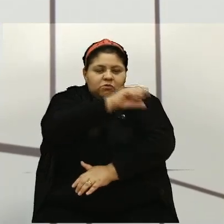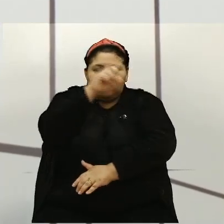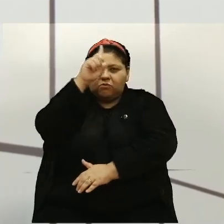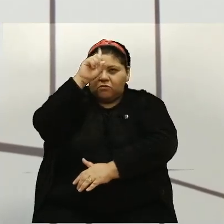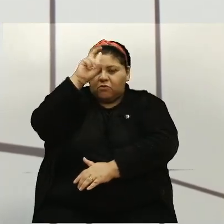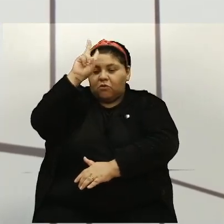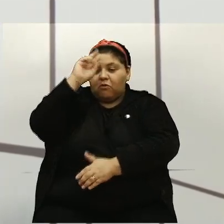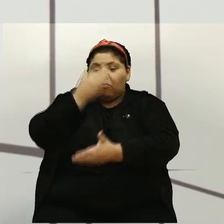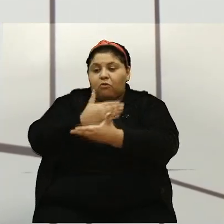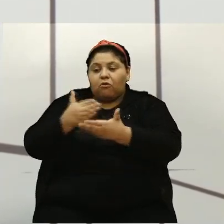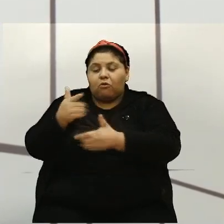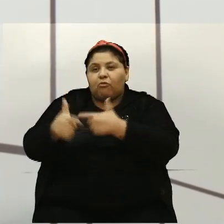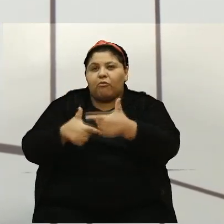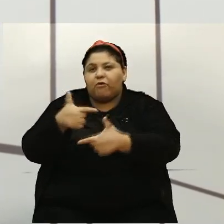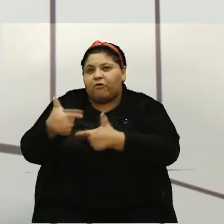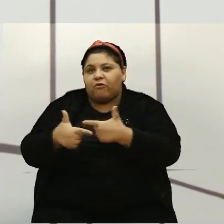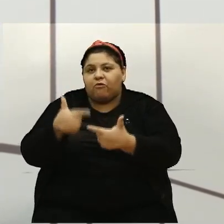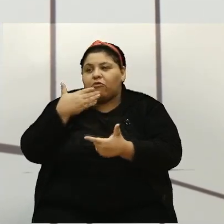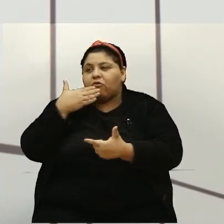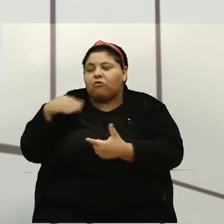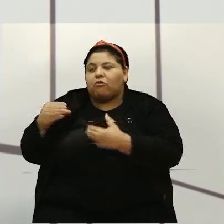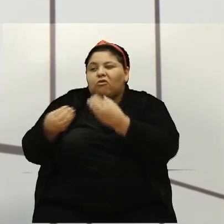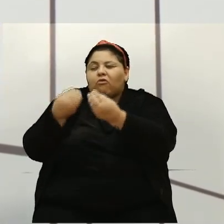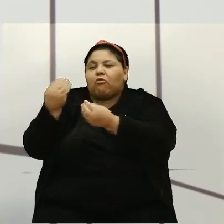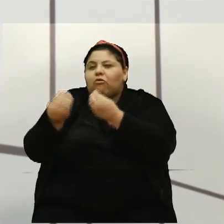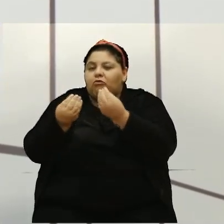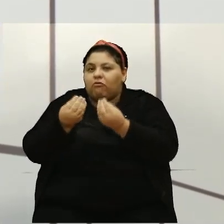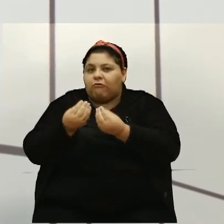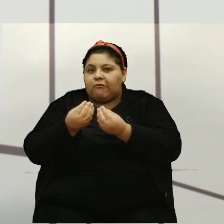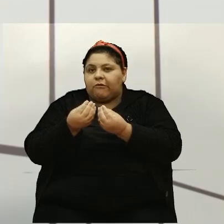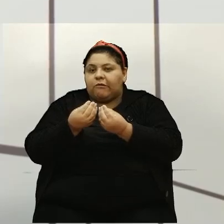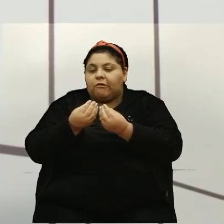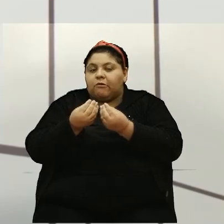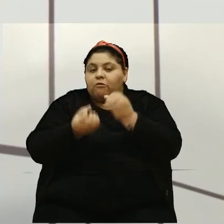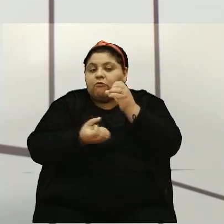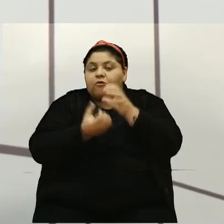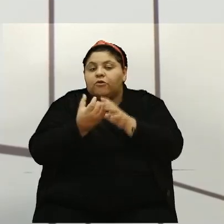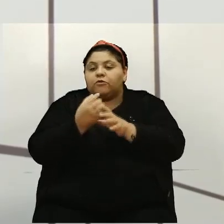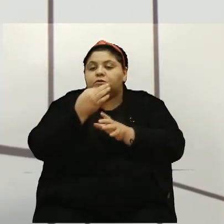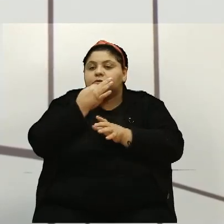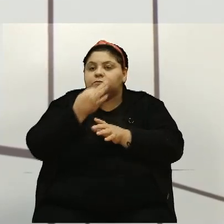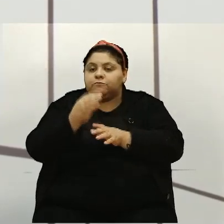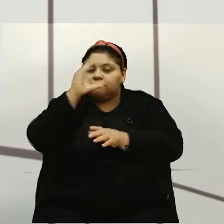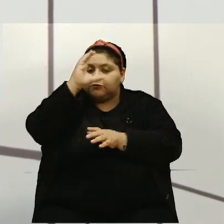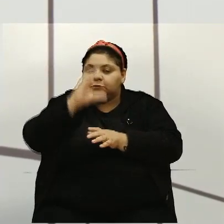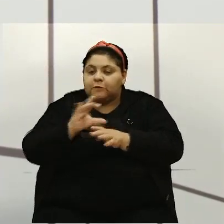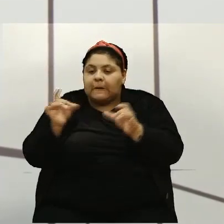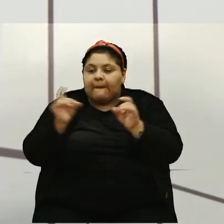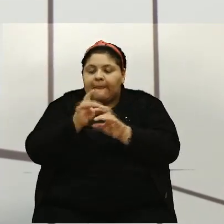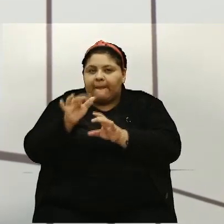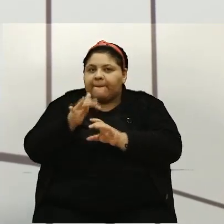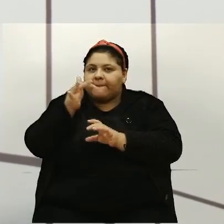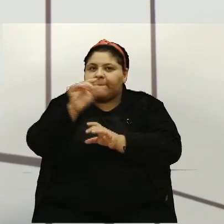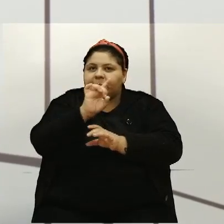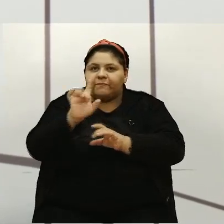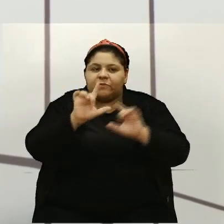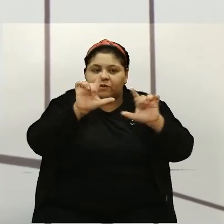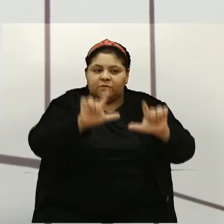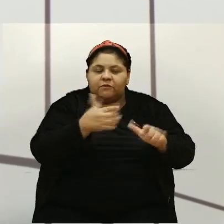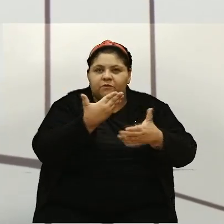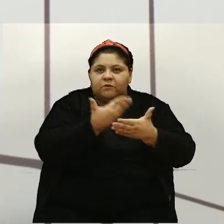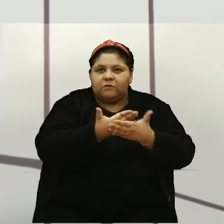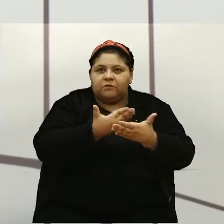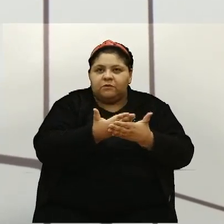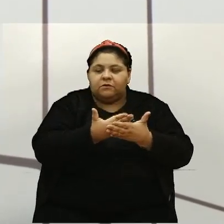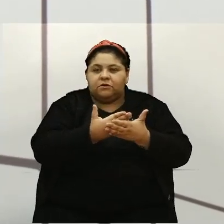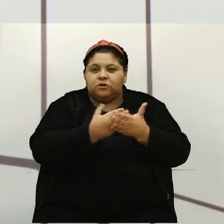começa a trabalhar essas crianças como um formador de opinião e cidadão preparados para o futuro, Não só na sala de aula, dentro do